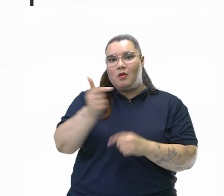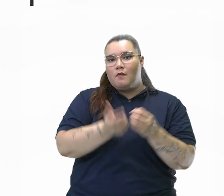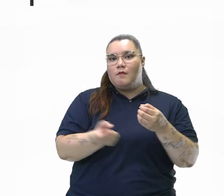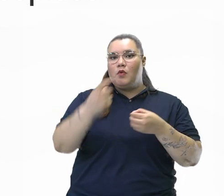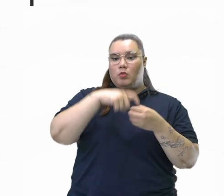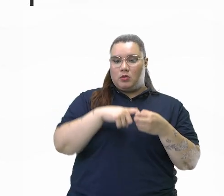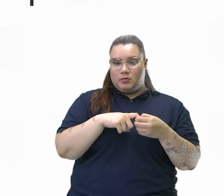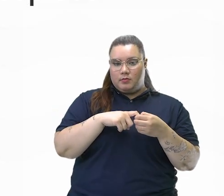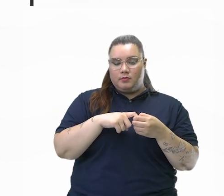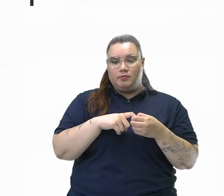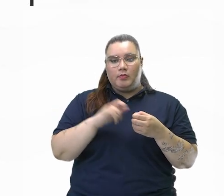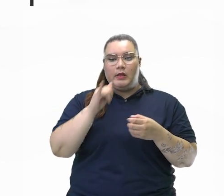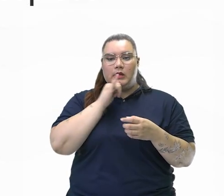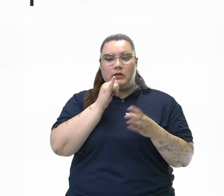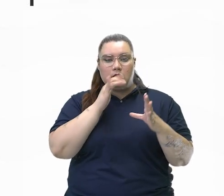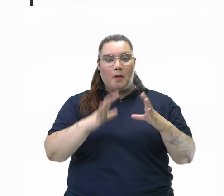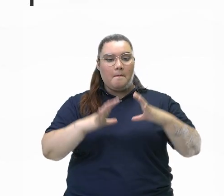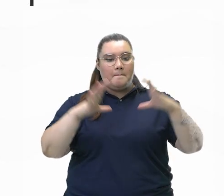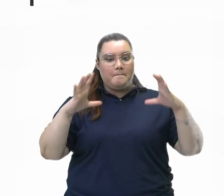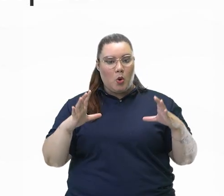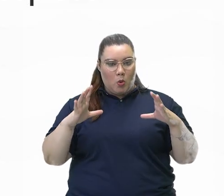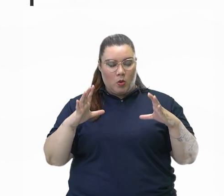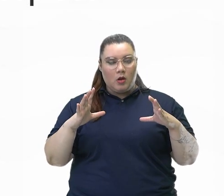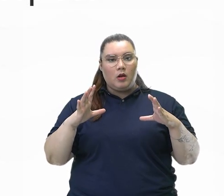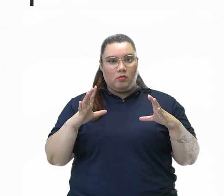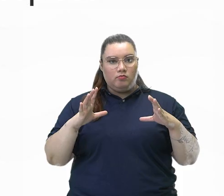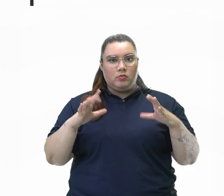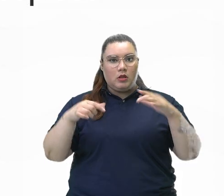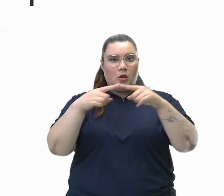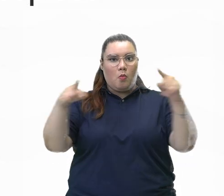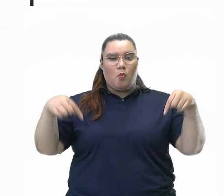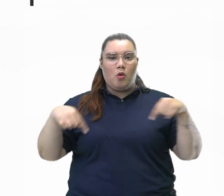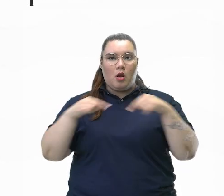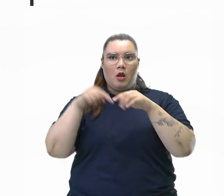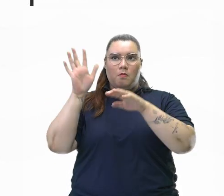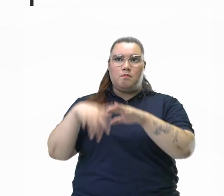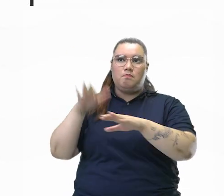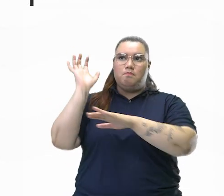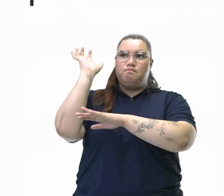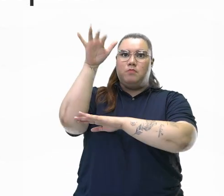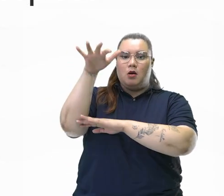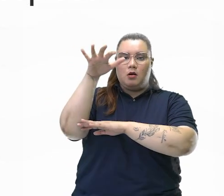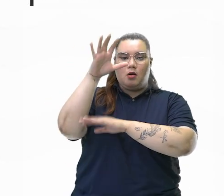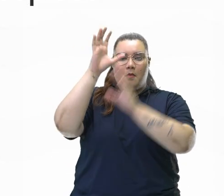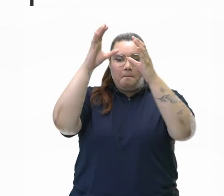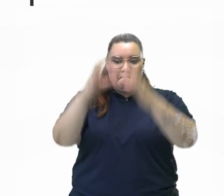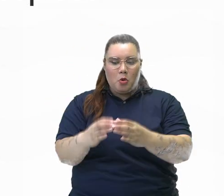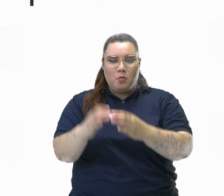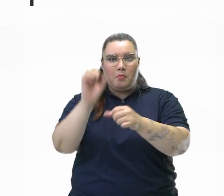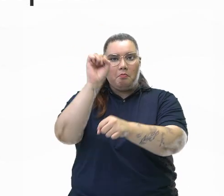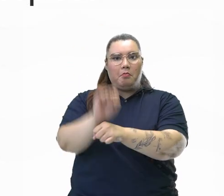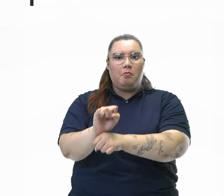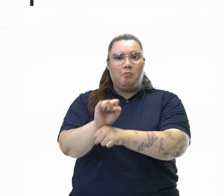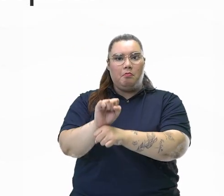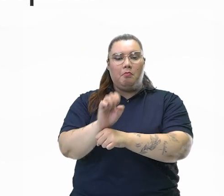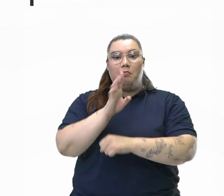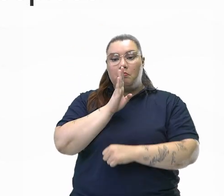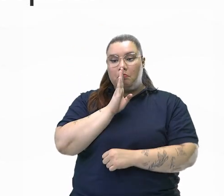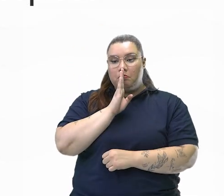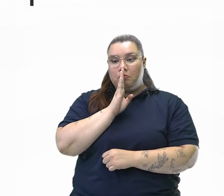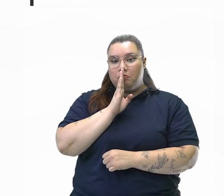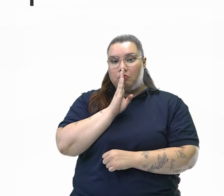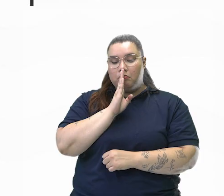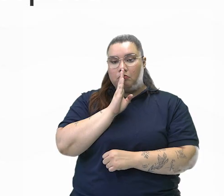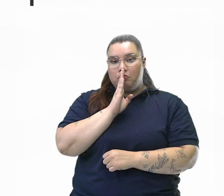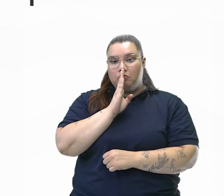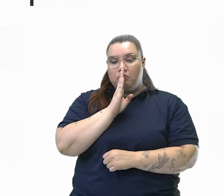irreversíveis. Uma bola de basquete que cai em uma quadra acaba ficando parada.